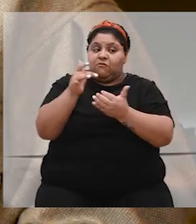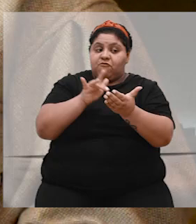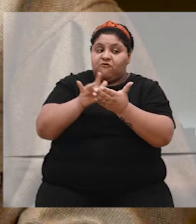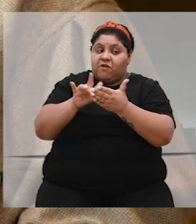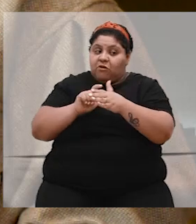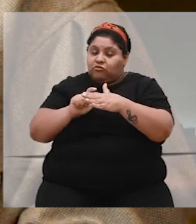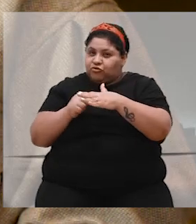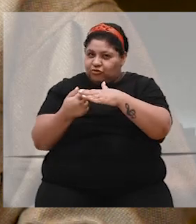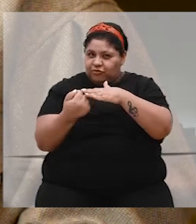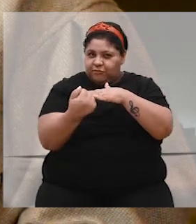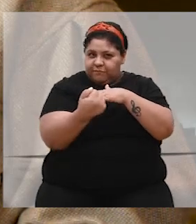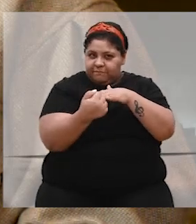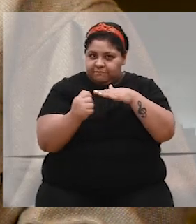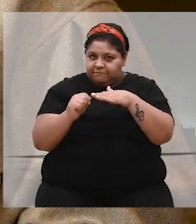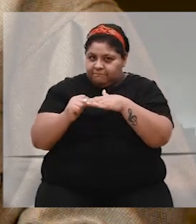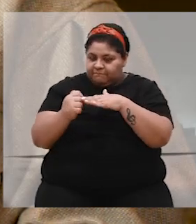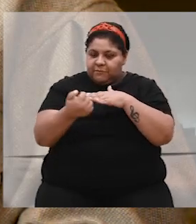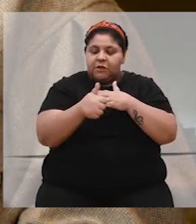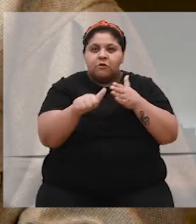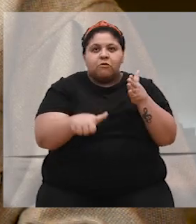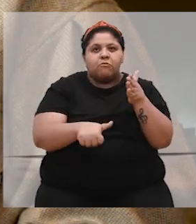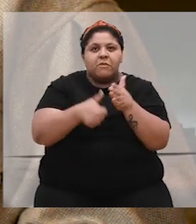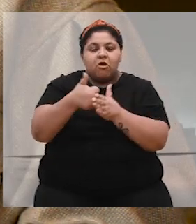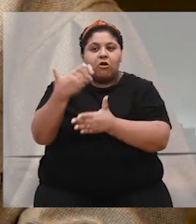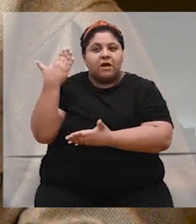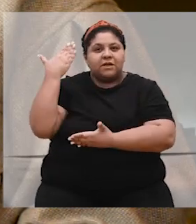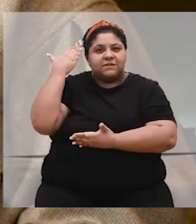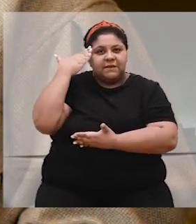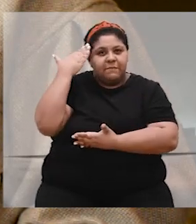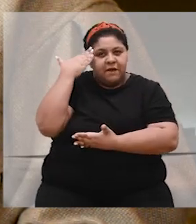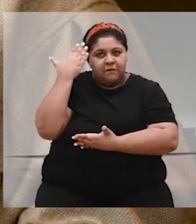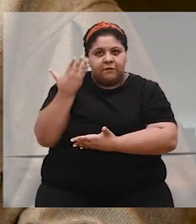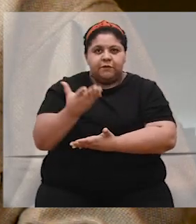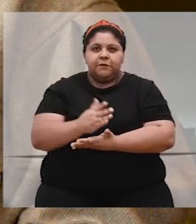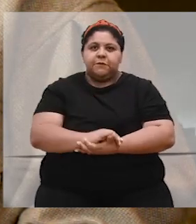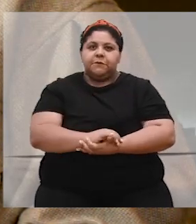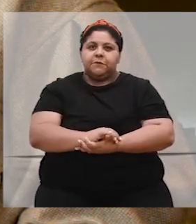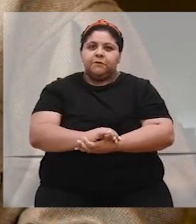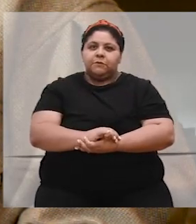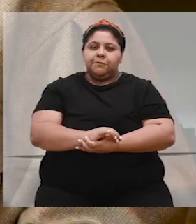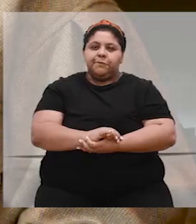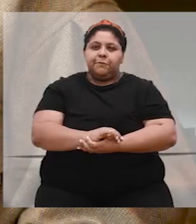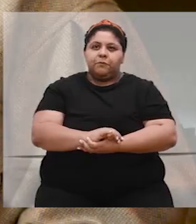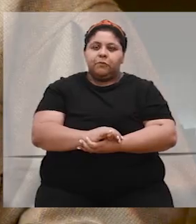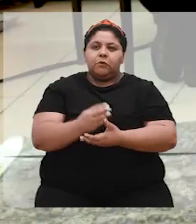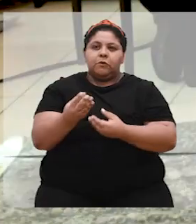mais acesso a informações, melhor você vai saber...